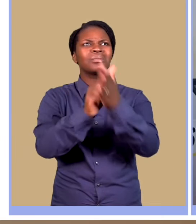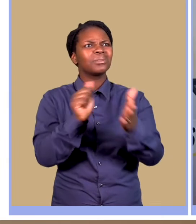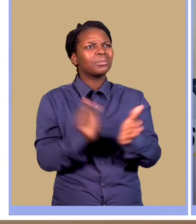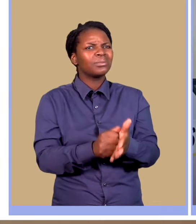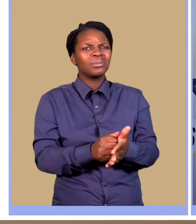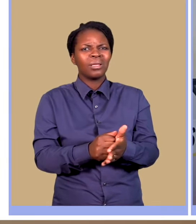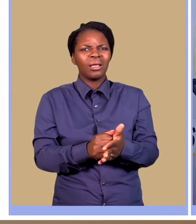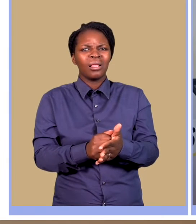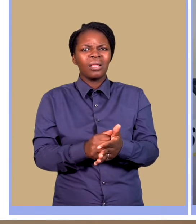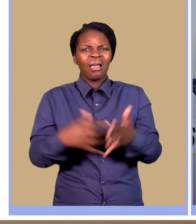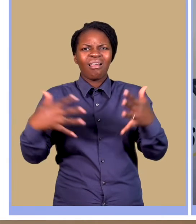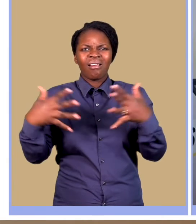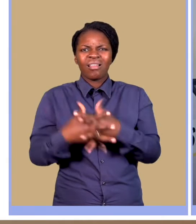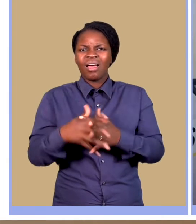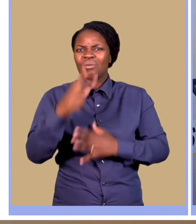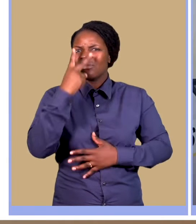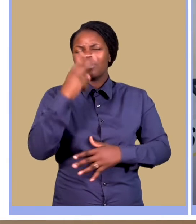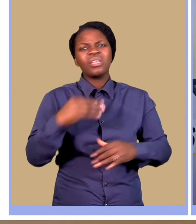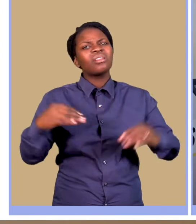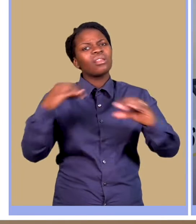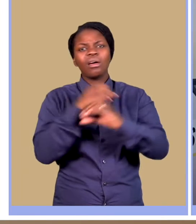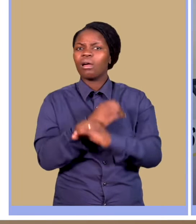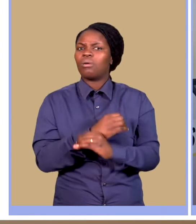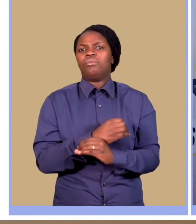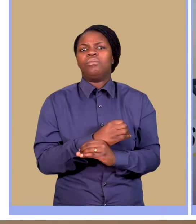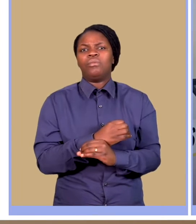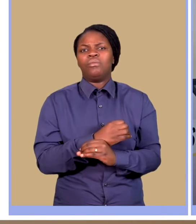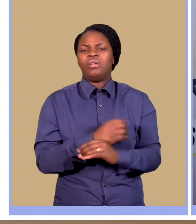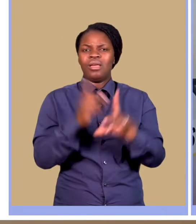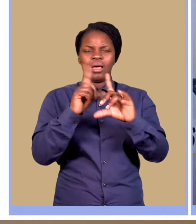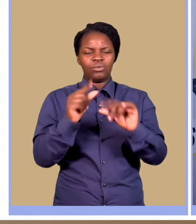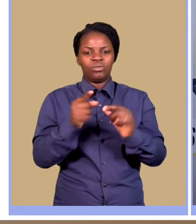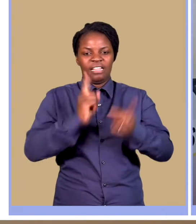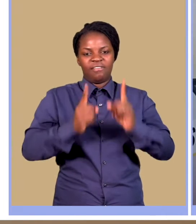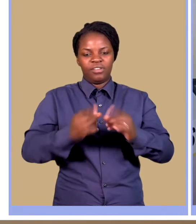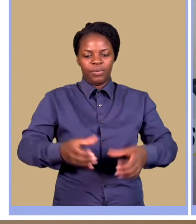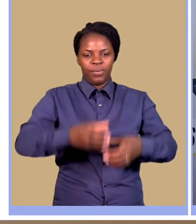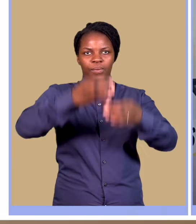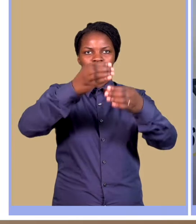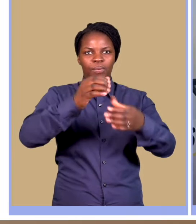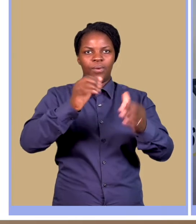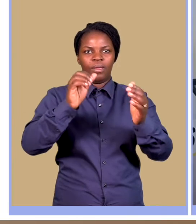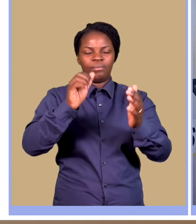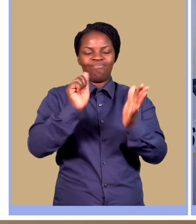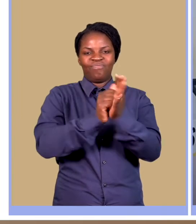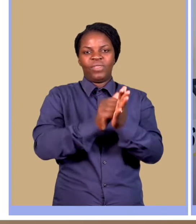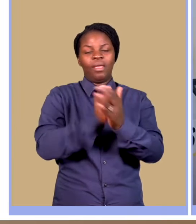de perigo ou de orientação. Porque esses mesmos panfletos ou até mesmo